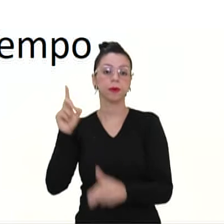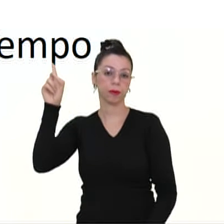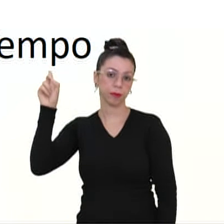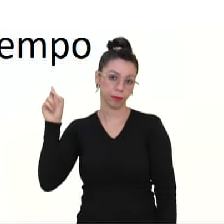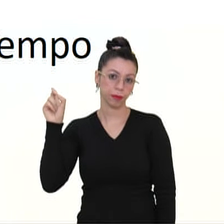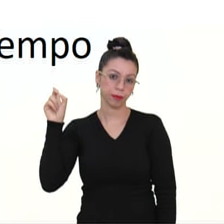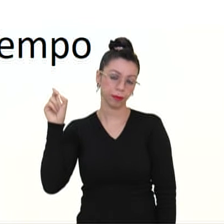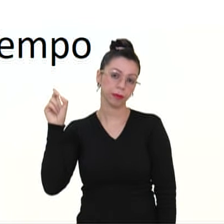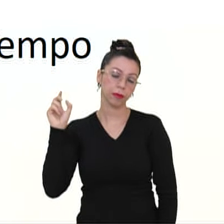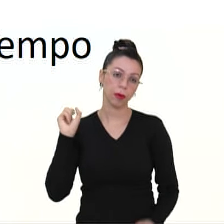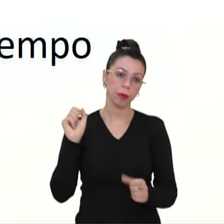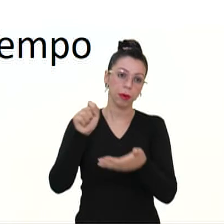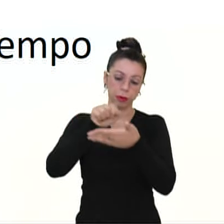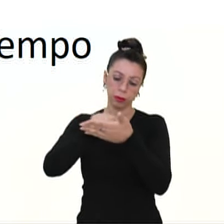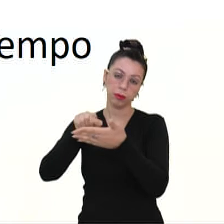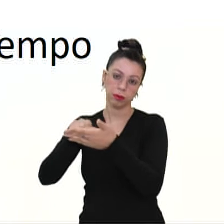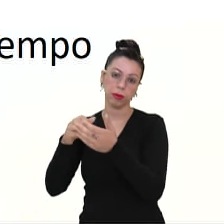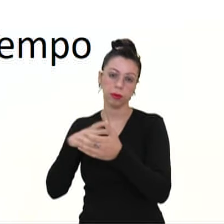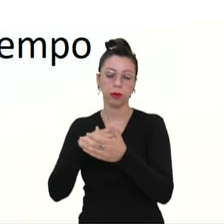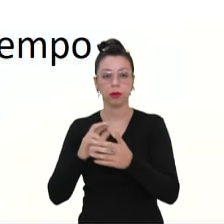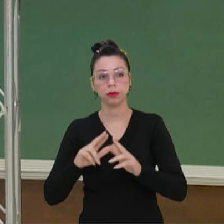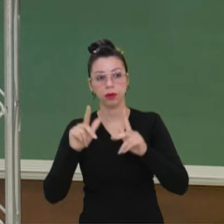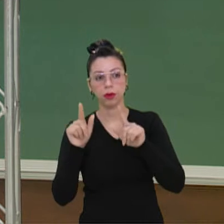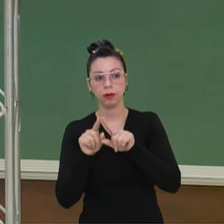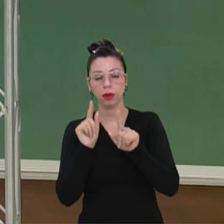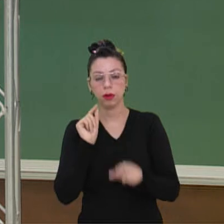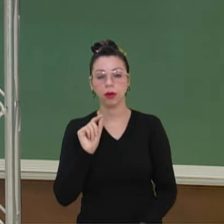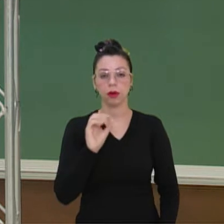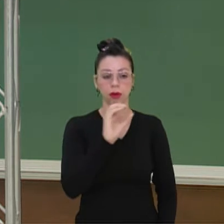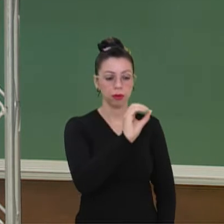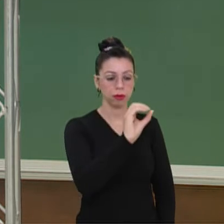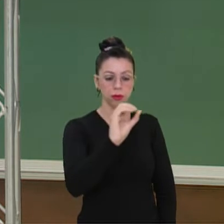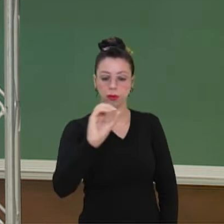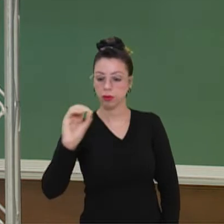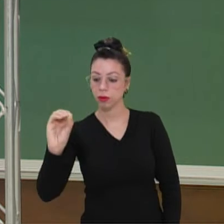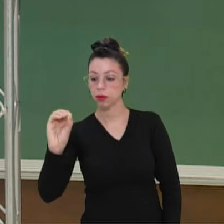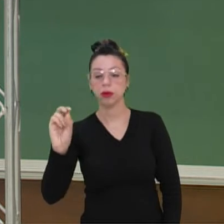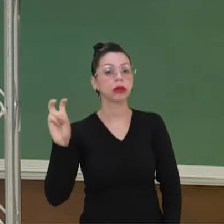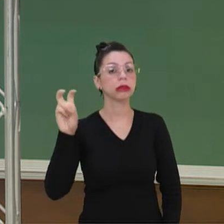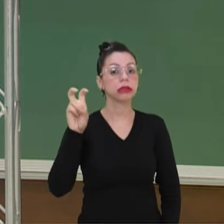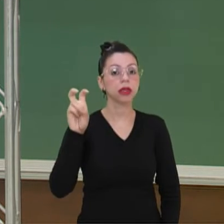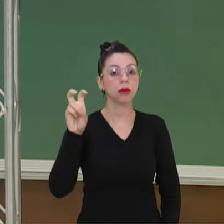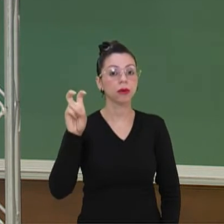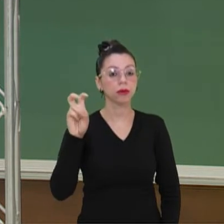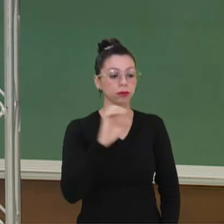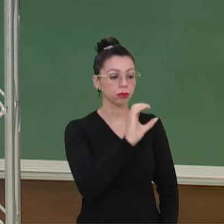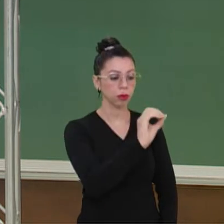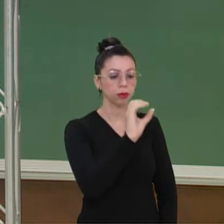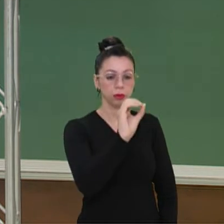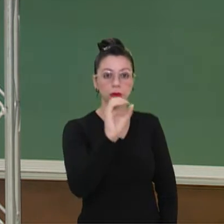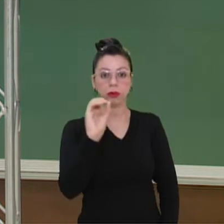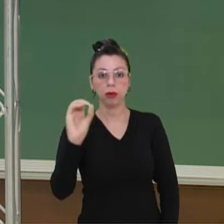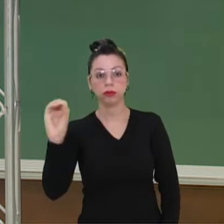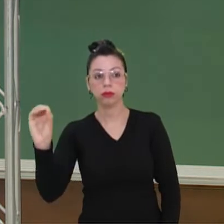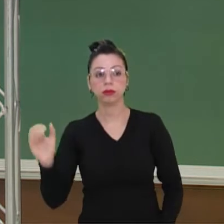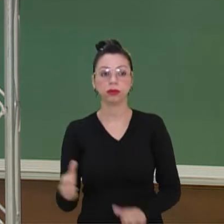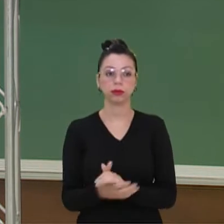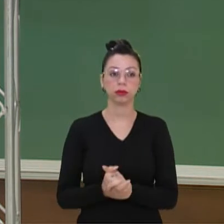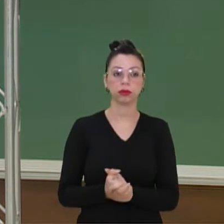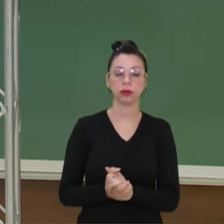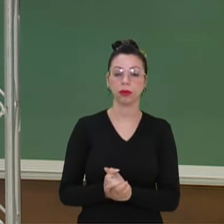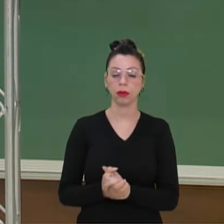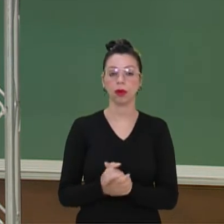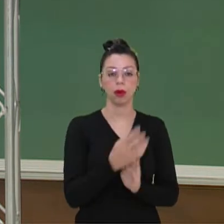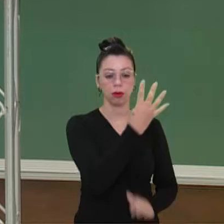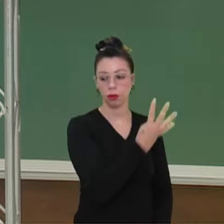coloco, ou também posso escrever de uma maneira diferente. Tá vendo essa quantidade de zeros aqui, ó? Quantos zeros eu tenho? 5, né? Então, se eu usar a notação científica, eu pego esse 4,